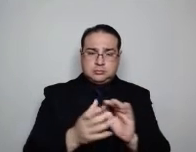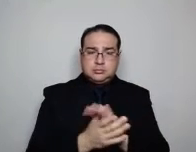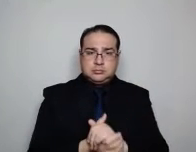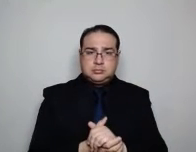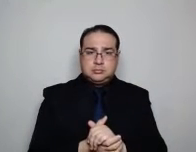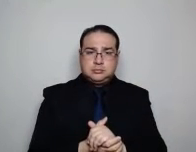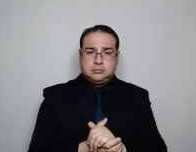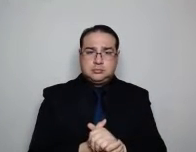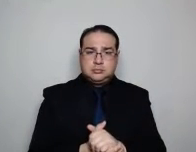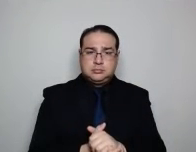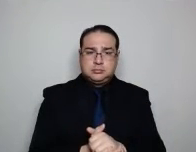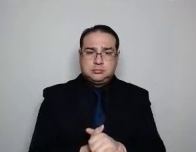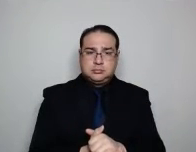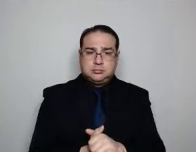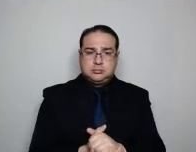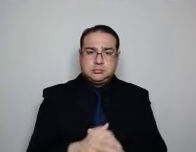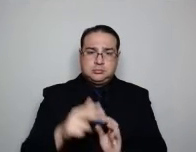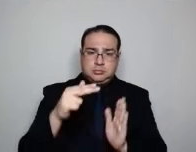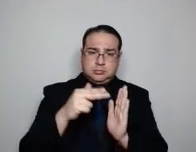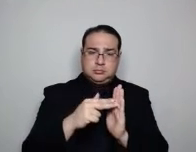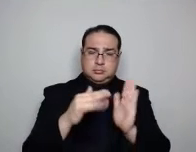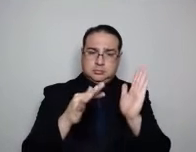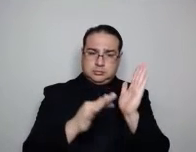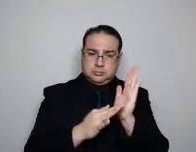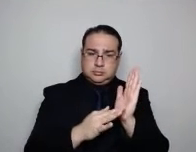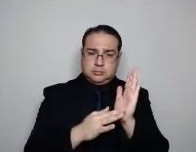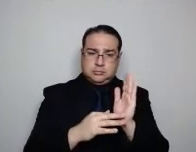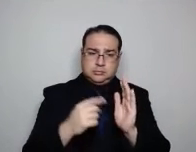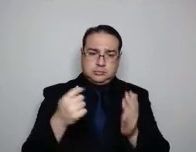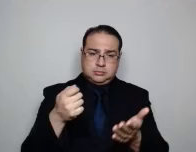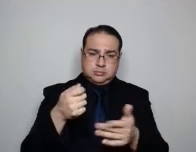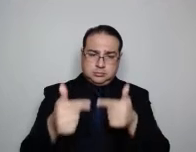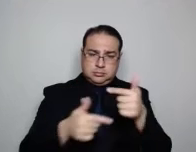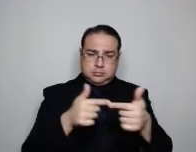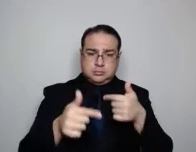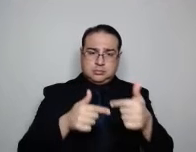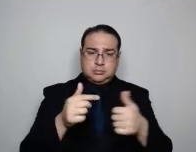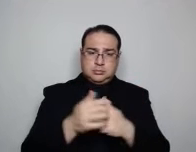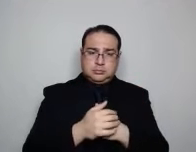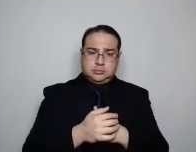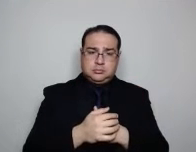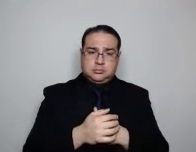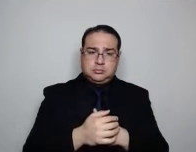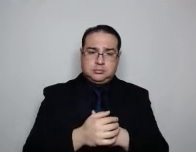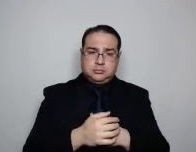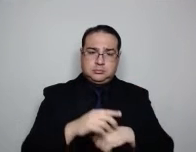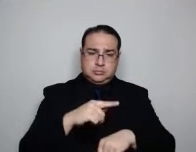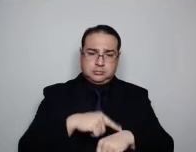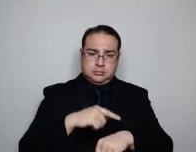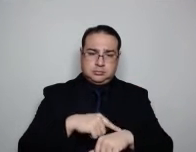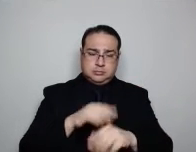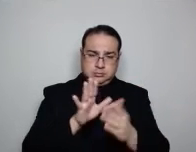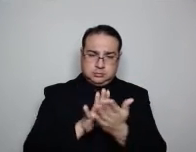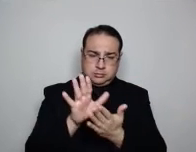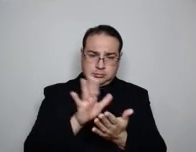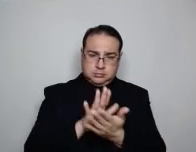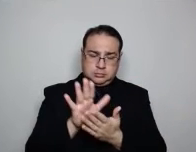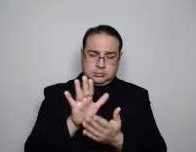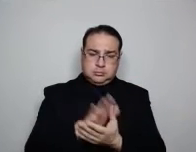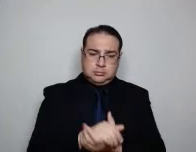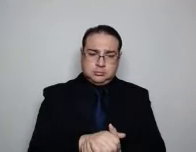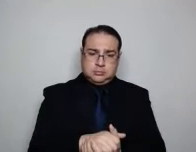de uma nota fiscal de prestação de um serviço não ter sido emitida de